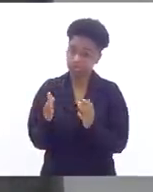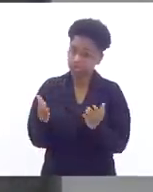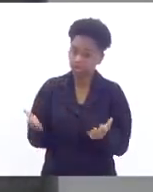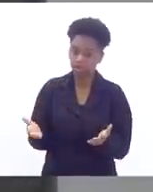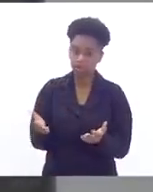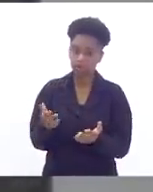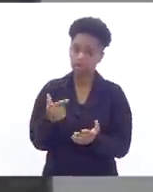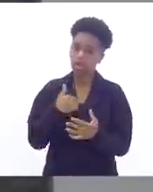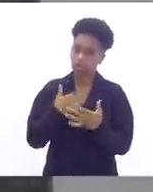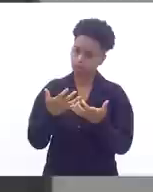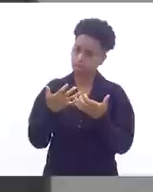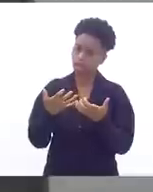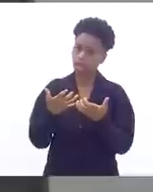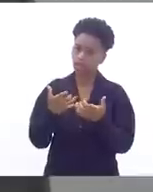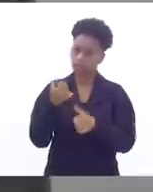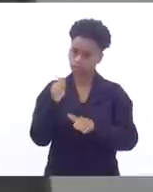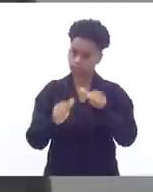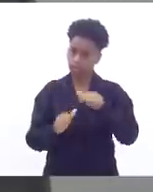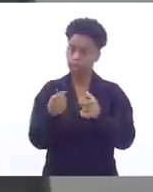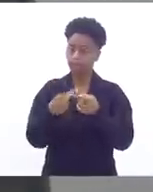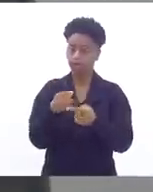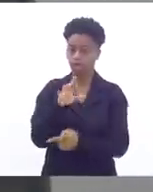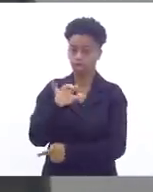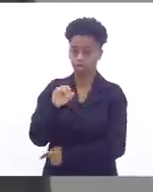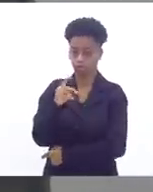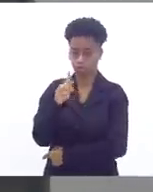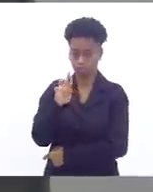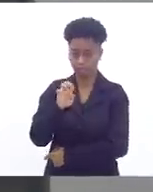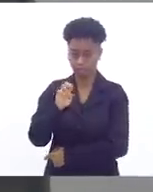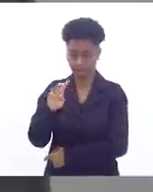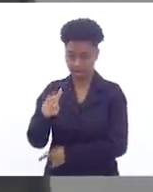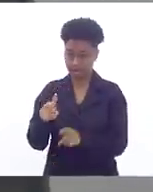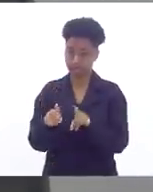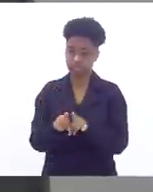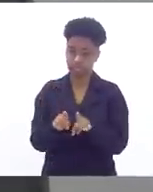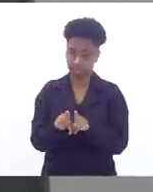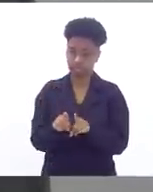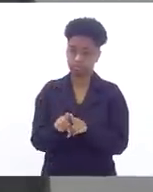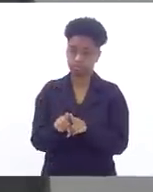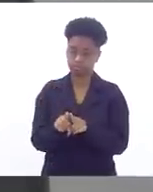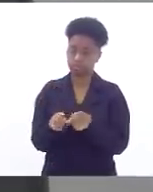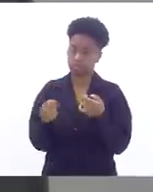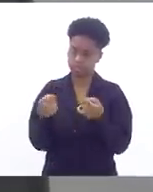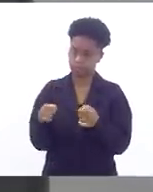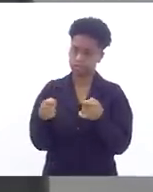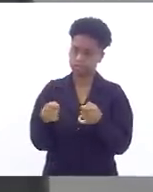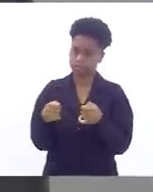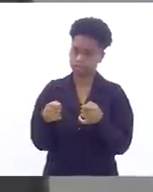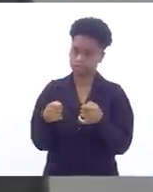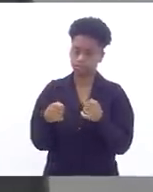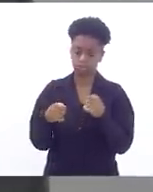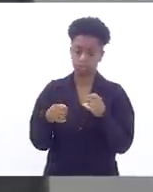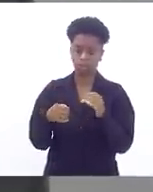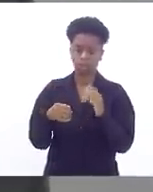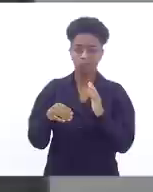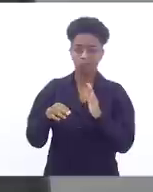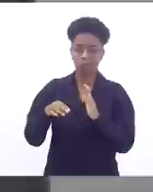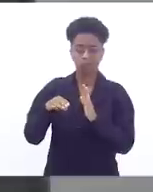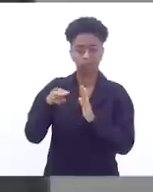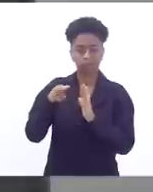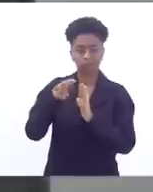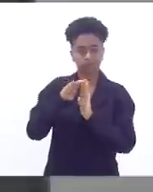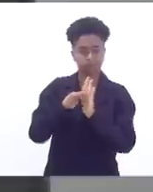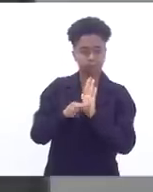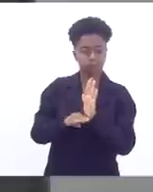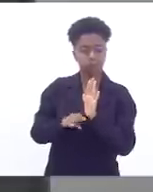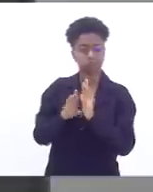queria ponderar que o rio previdência também é abrisse aí um protocolo específico para